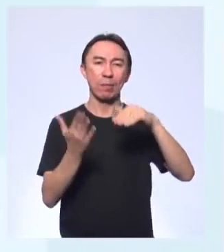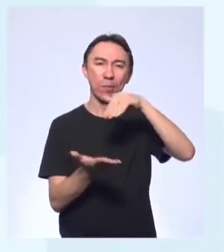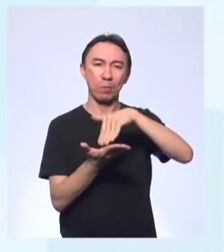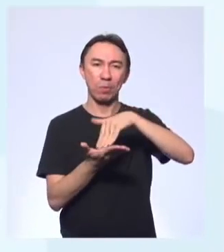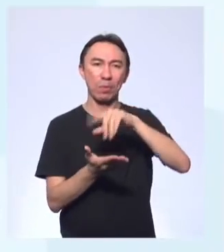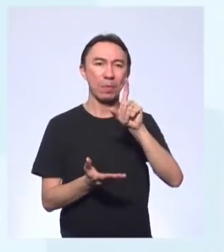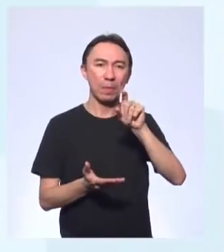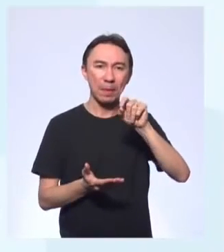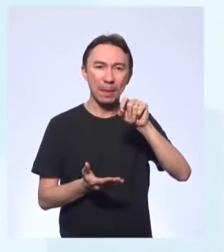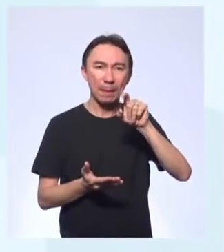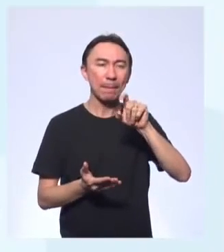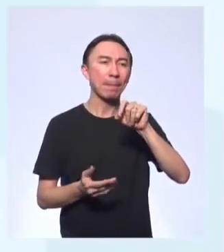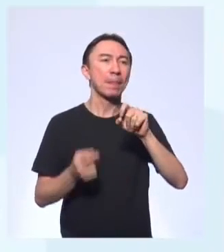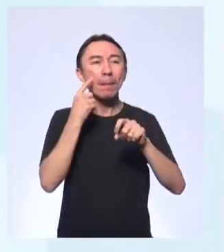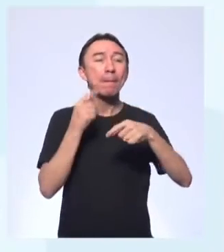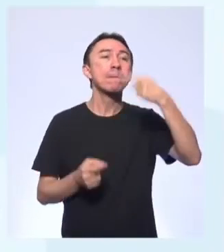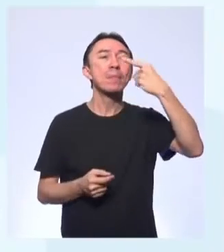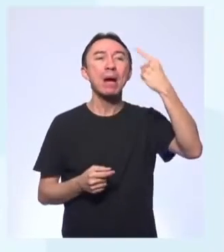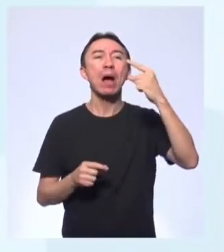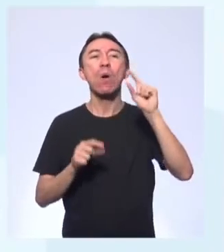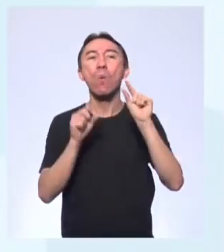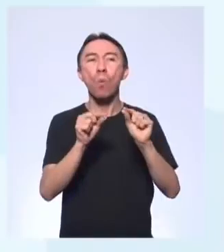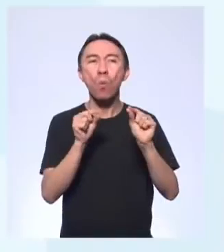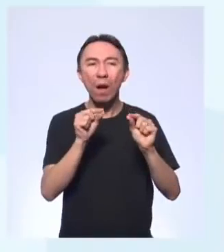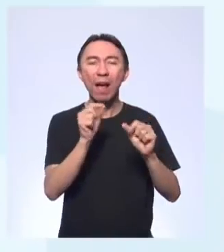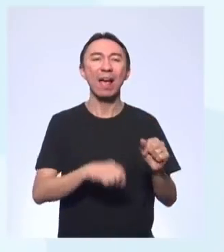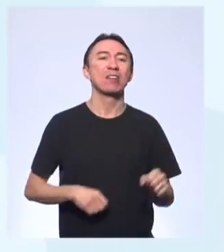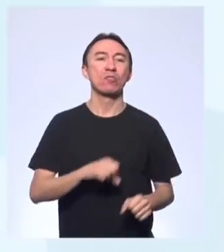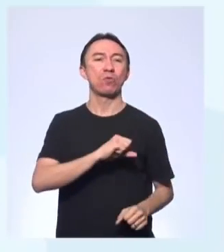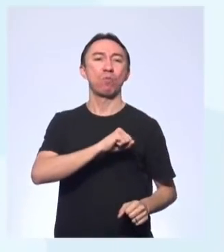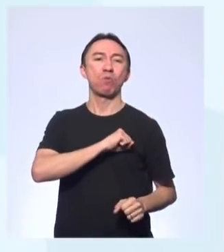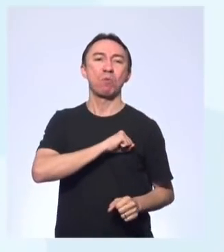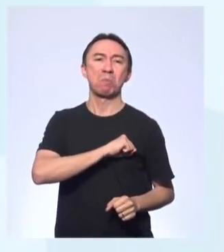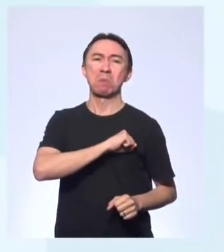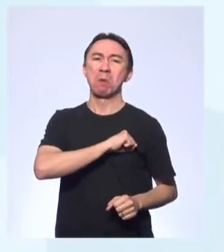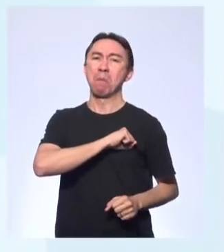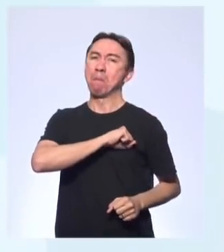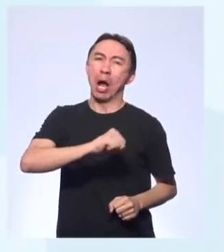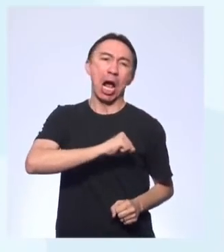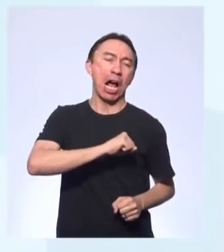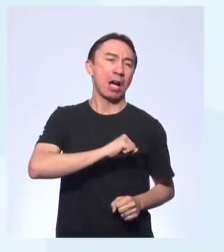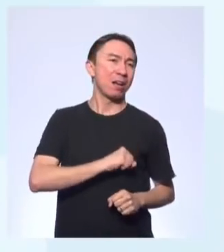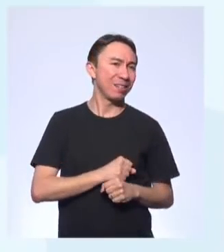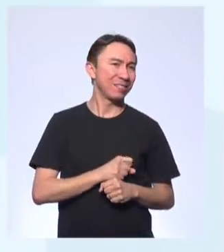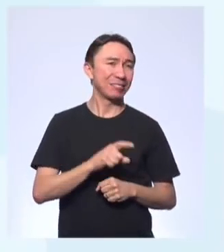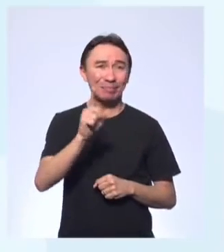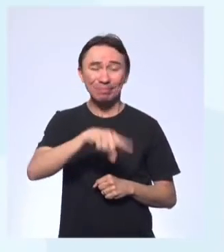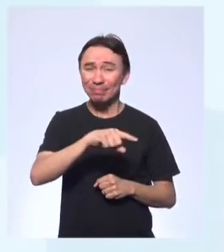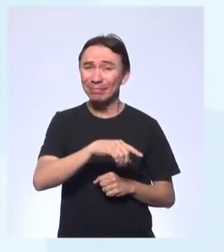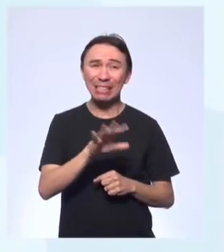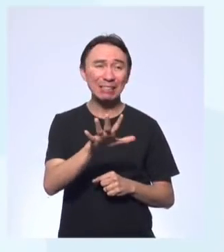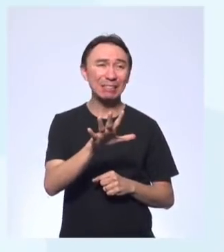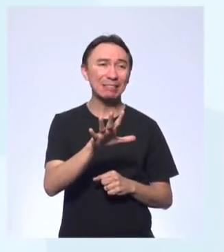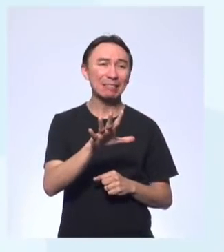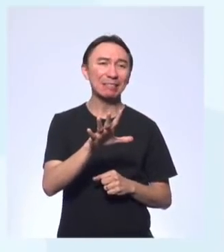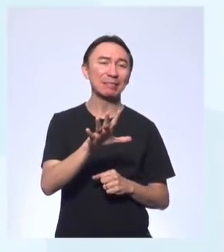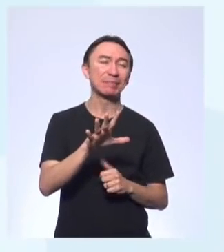de morte que mais mata é a doença cardíaca, tá? Isso aqui a gente tem